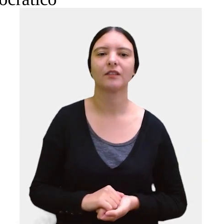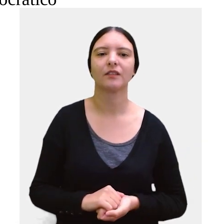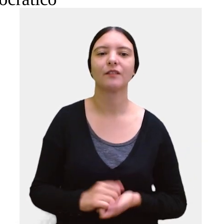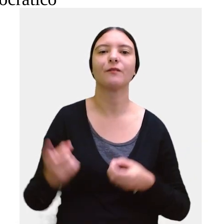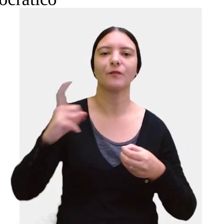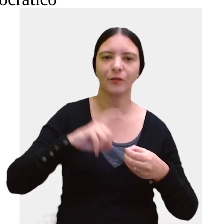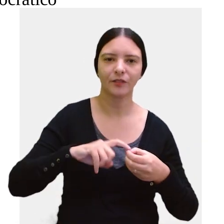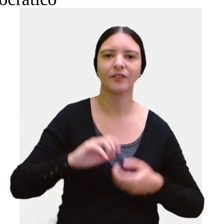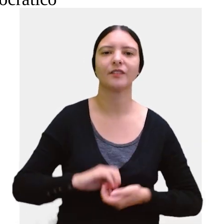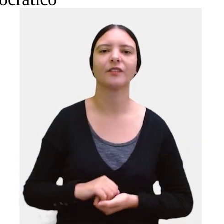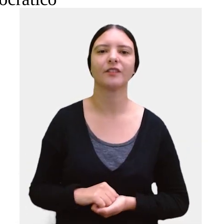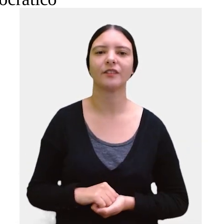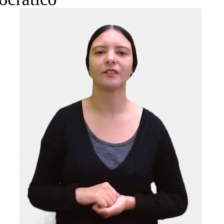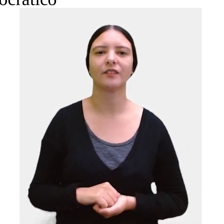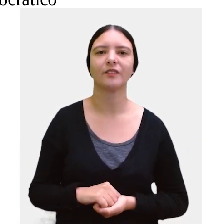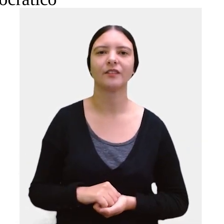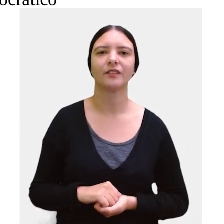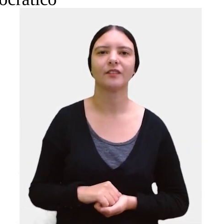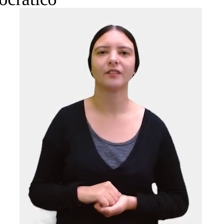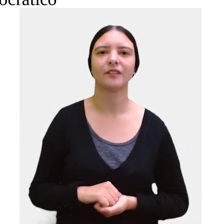Pessoal, voltando aqui.